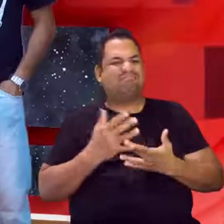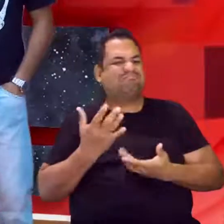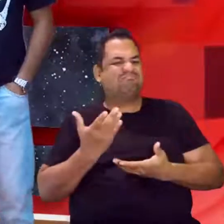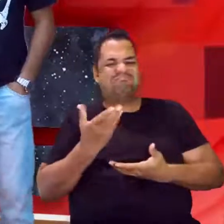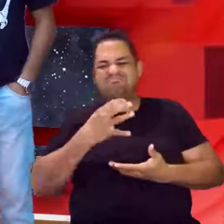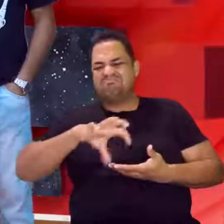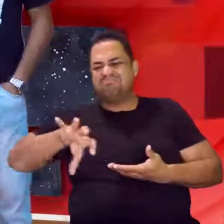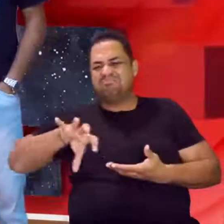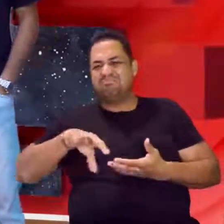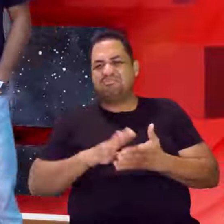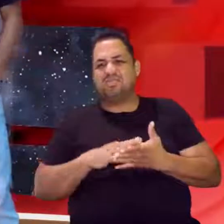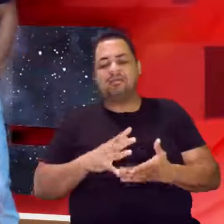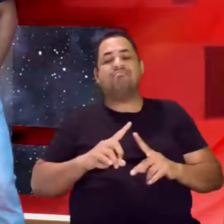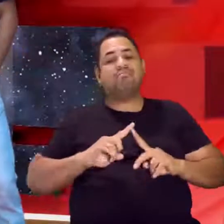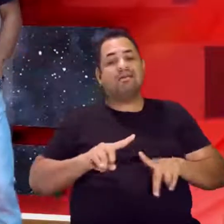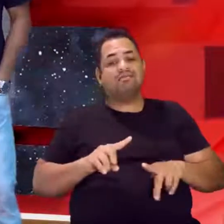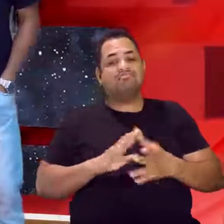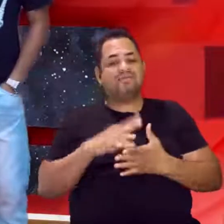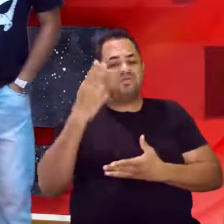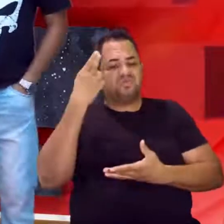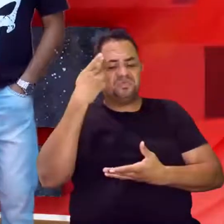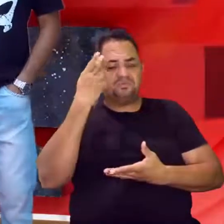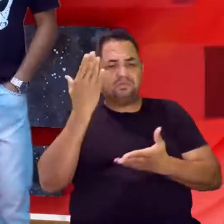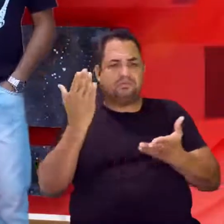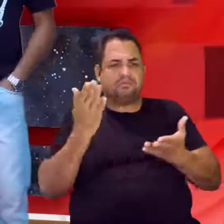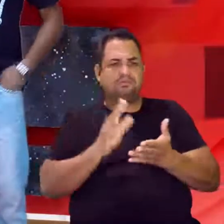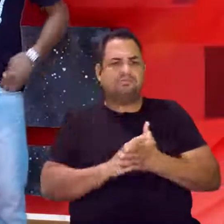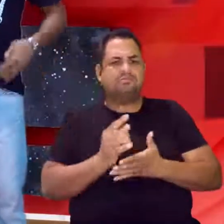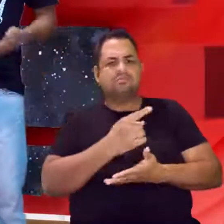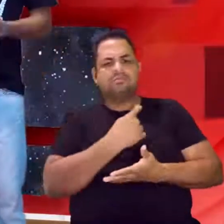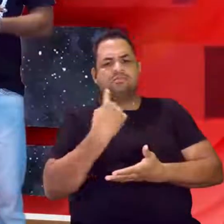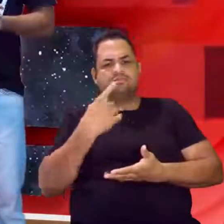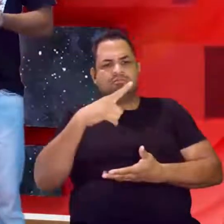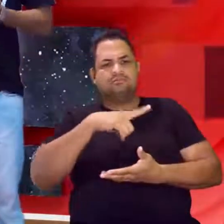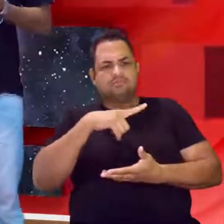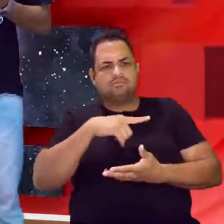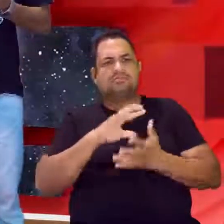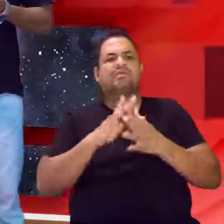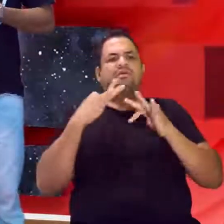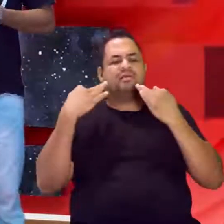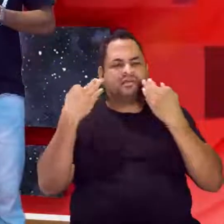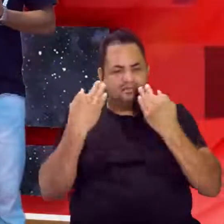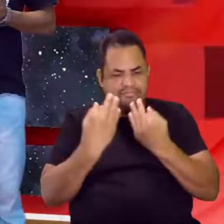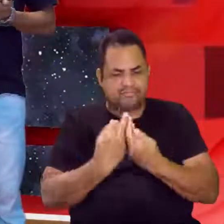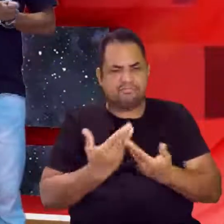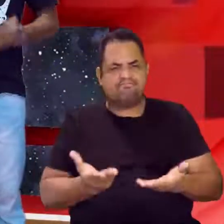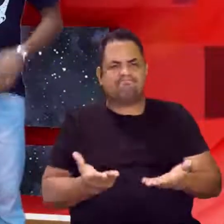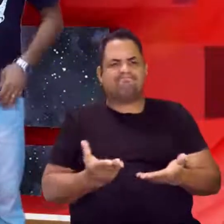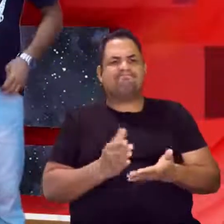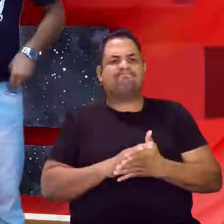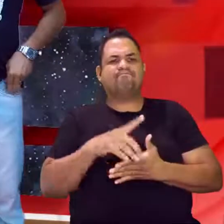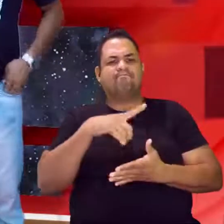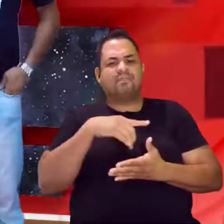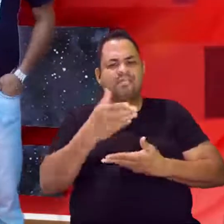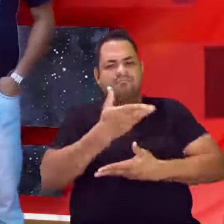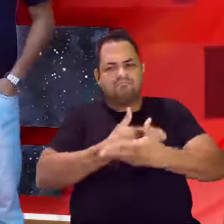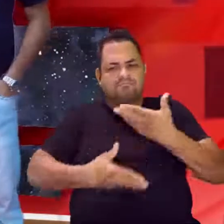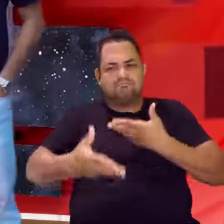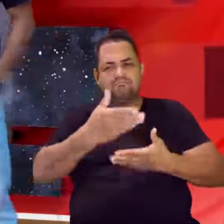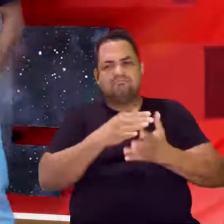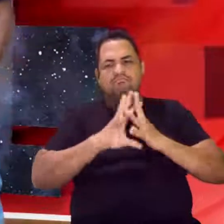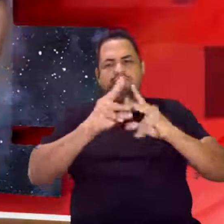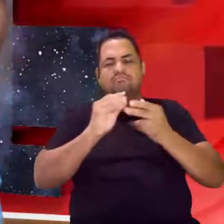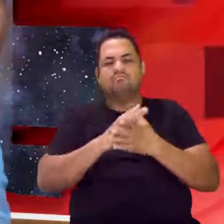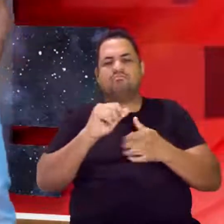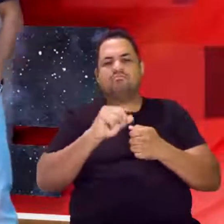Não quero. Então, isso é normal, tá? Isso não são só vocês. A gente aqui mesmo, que tem família, tem aqui a mediação, tem